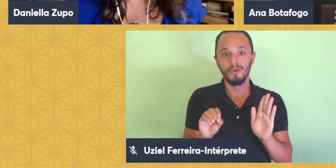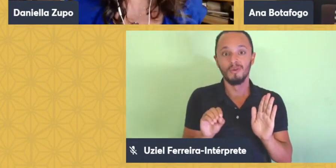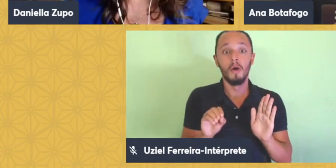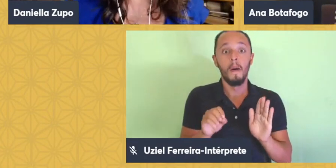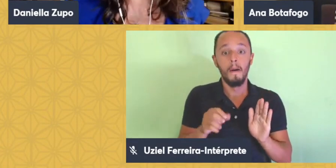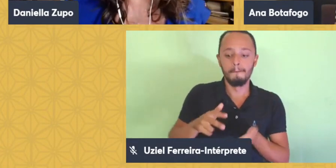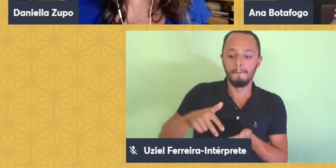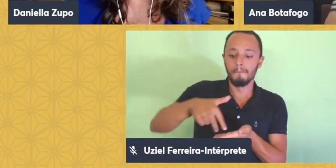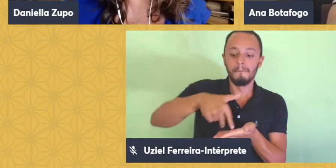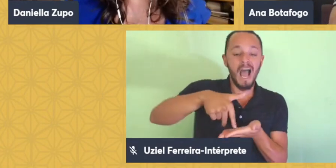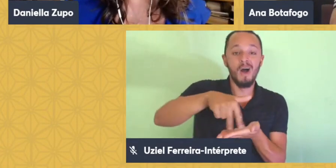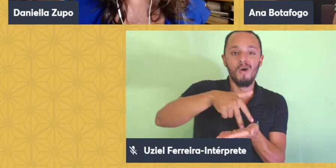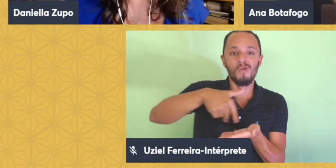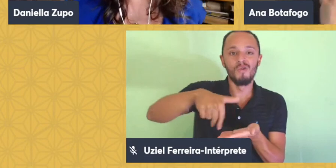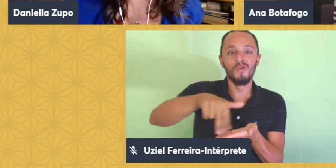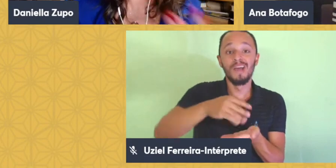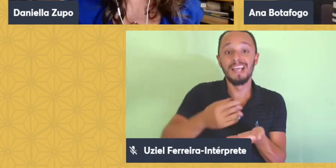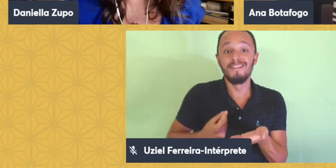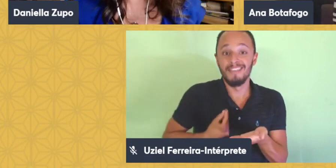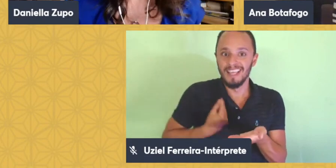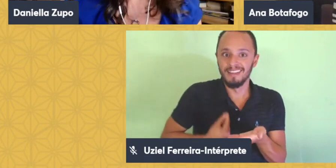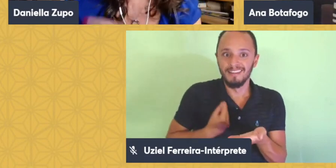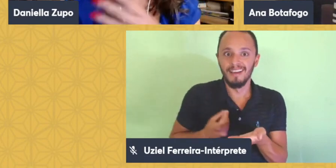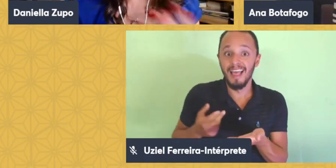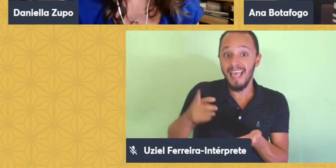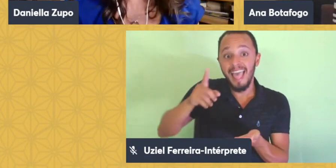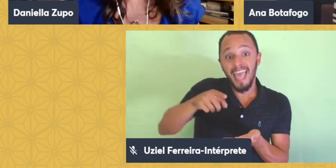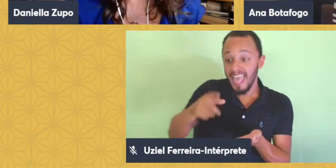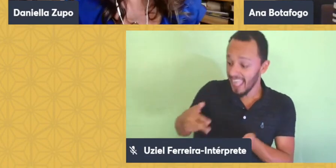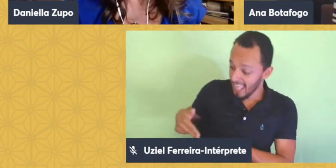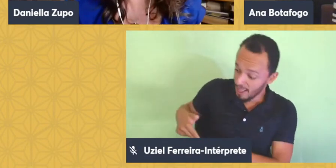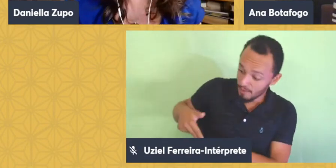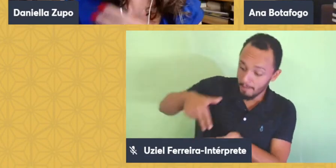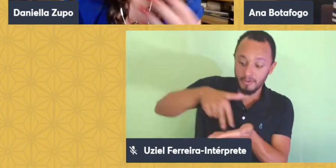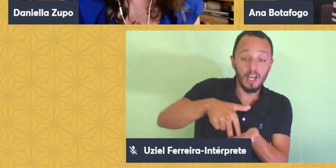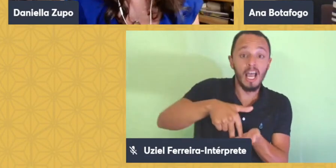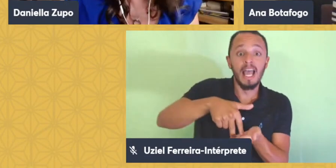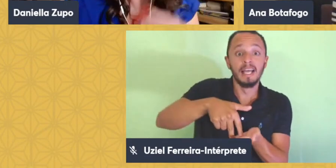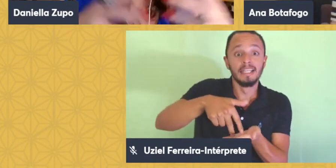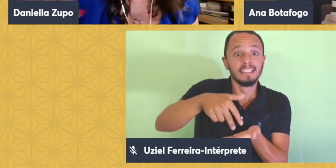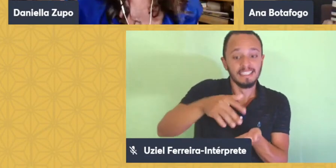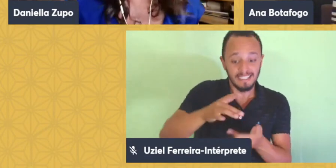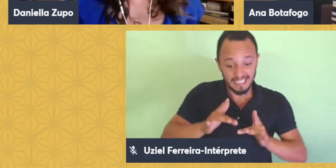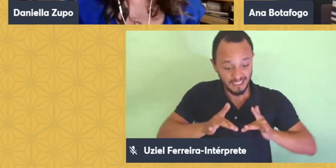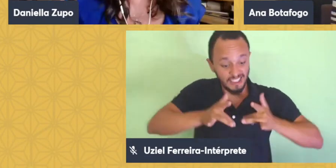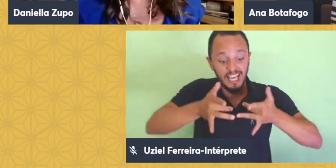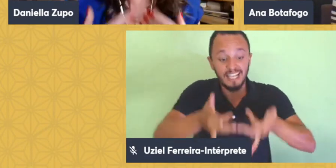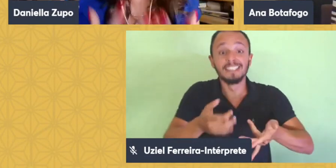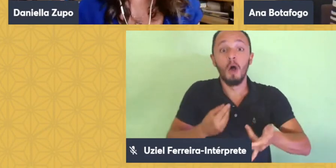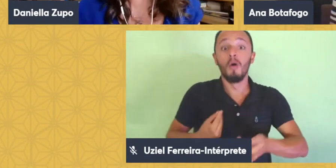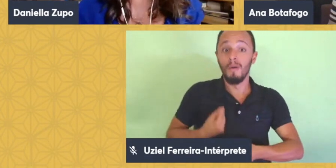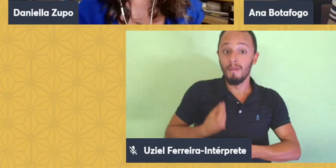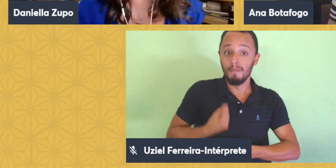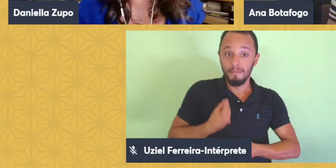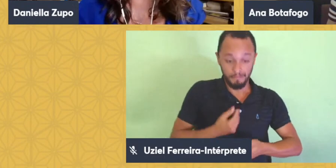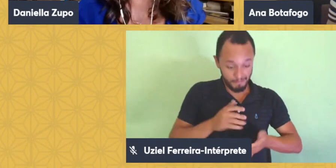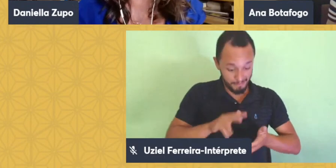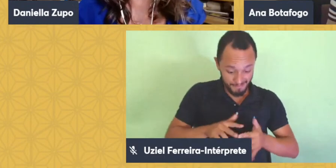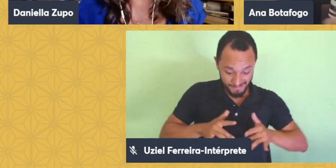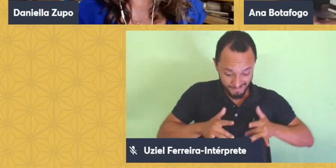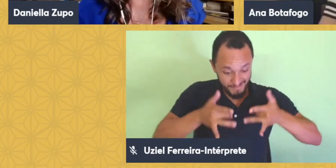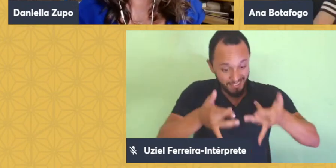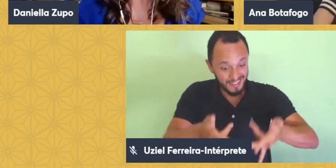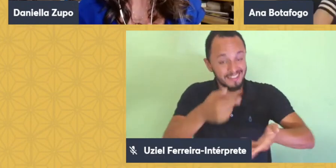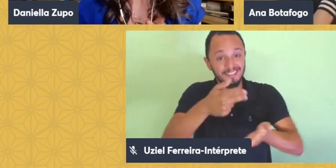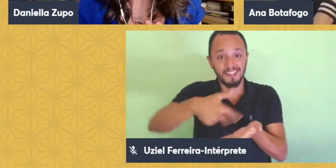essa vida dedicada à Dança né ao mesmo tempo faz assim recorte da dança no Brasil através da sua